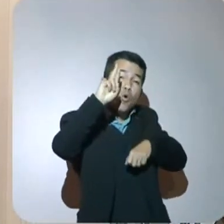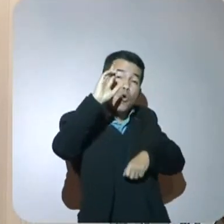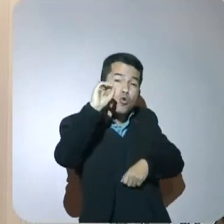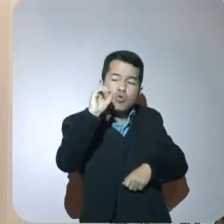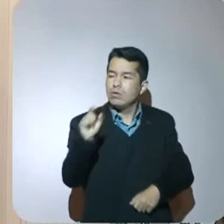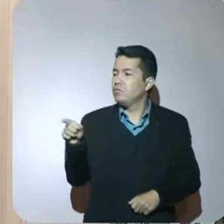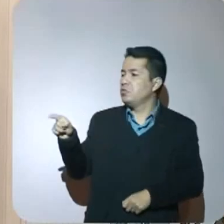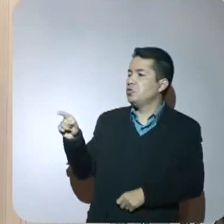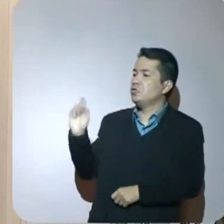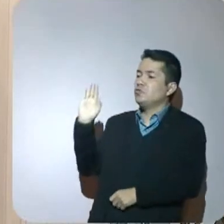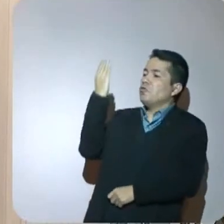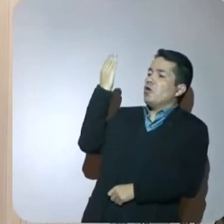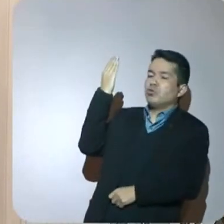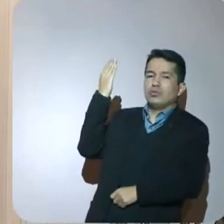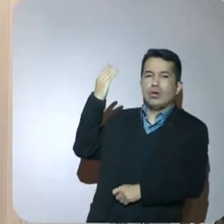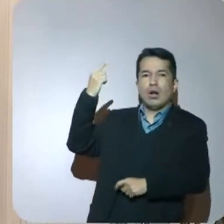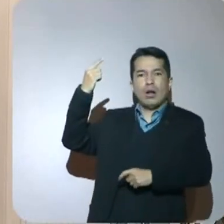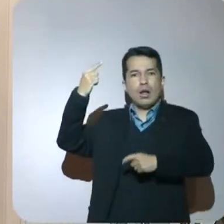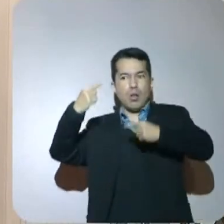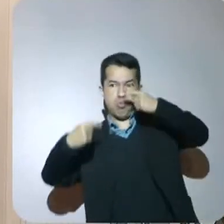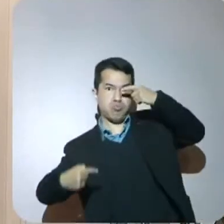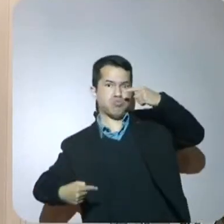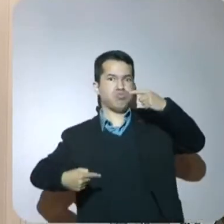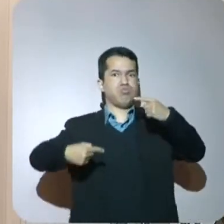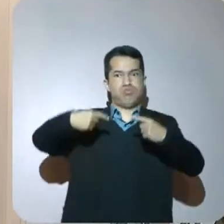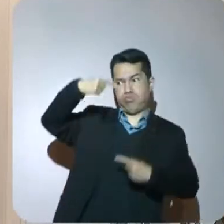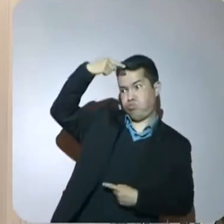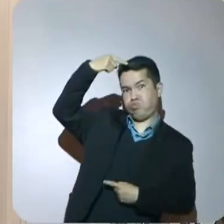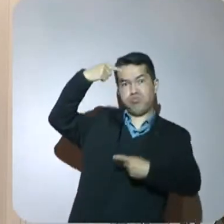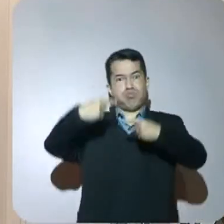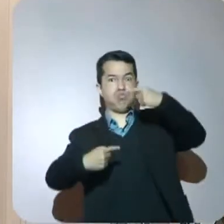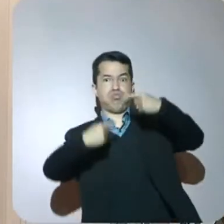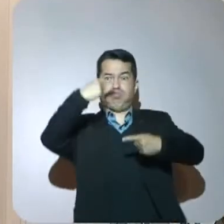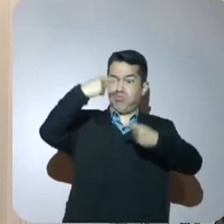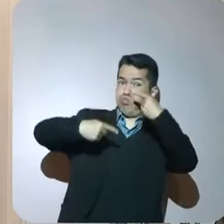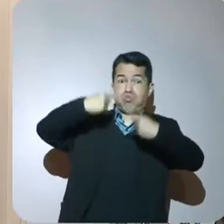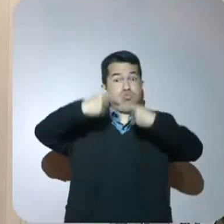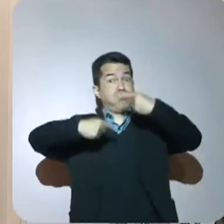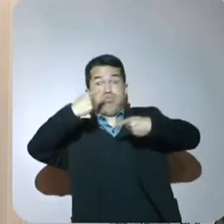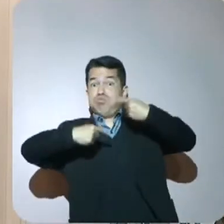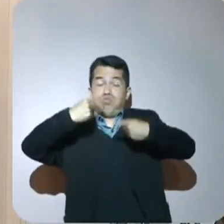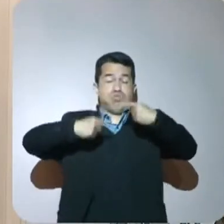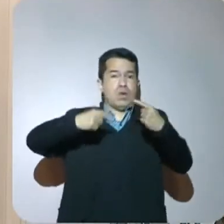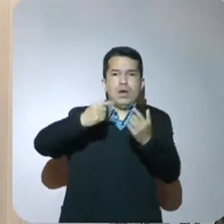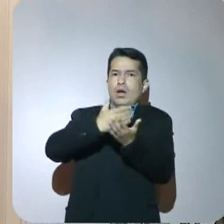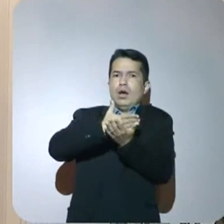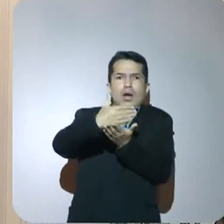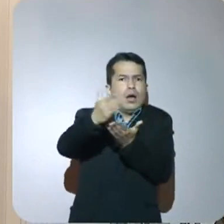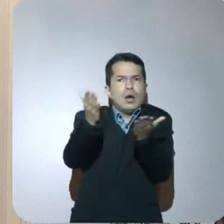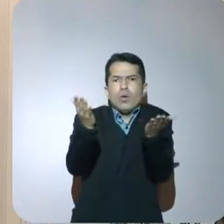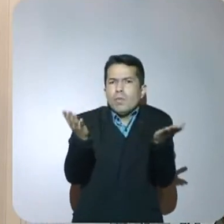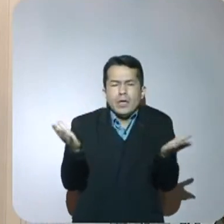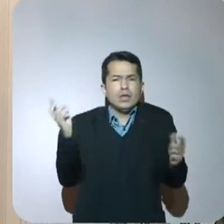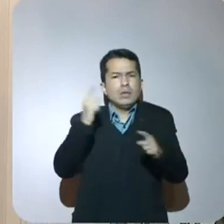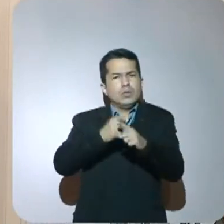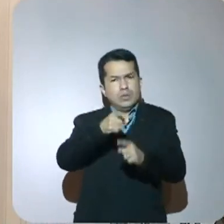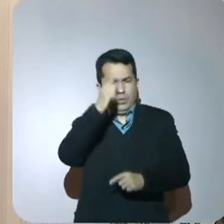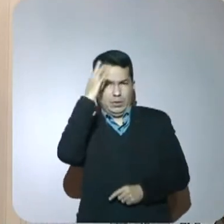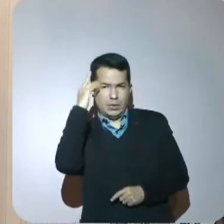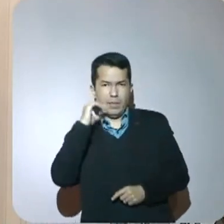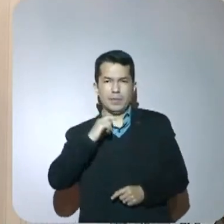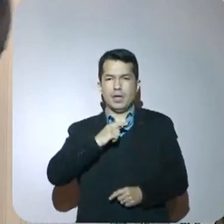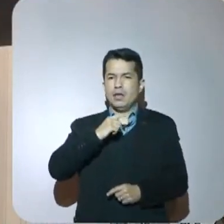rixa que existia entre fala grega e fala hebraica, judeu de origem lá dos rabinos